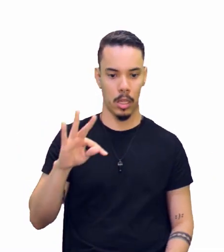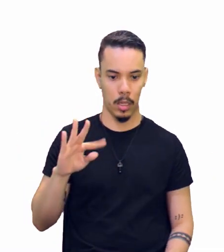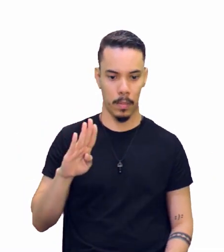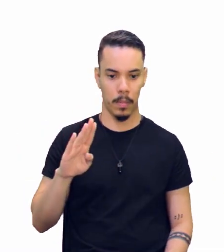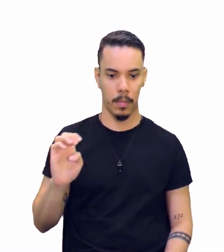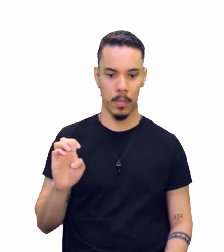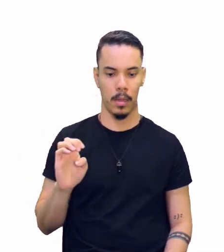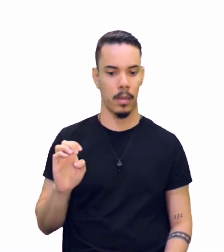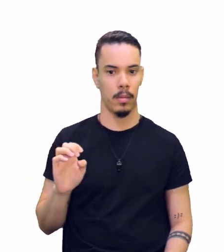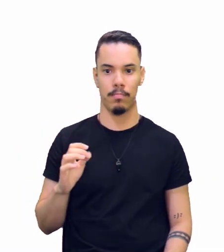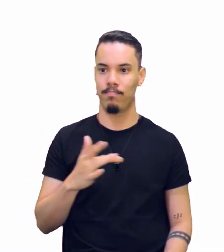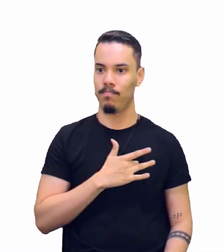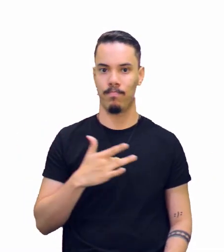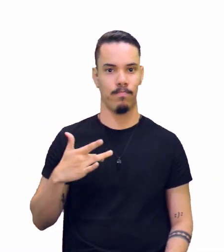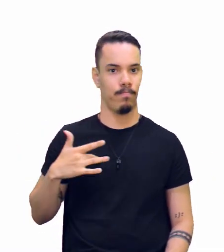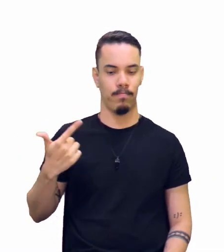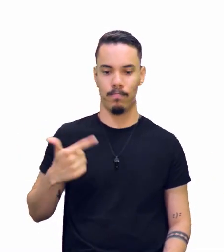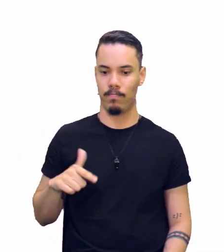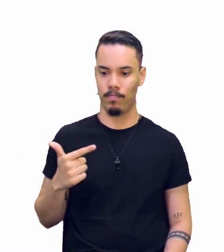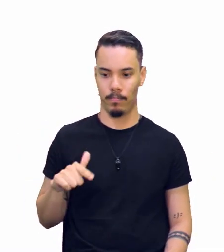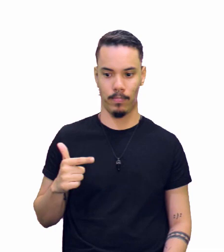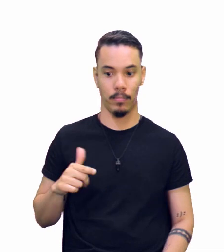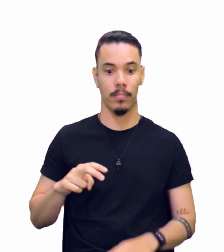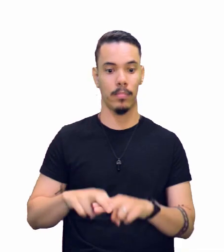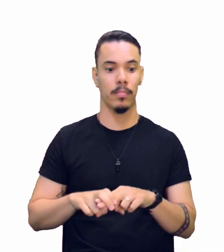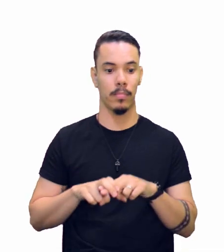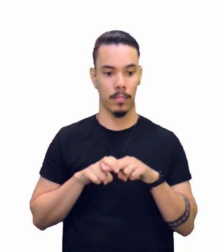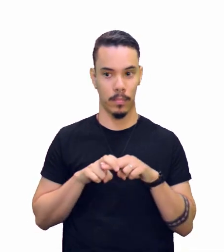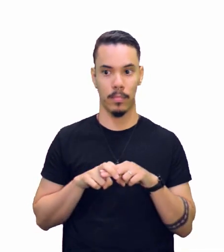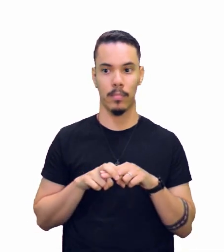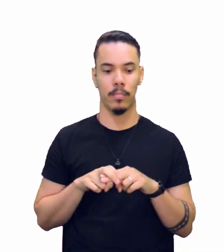healthy, eles não ficam saudáveis. Ou seja,